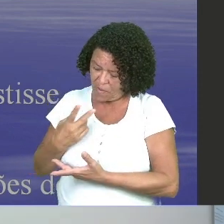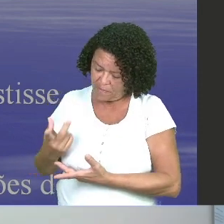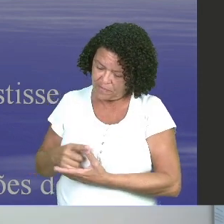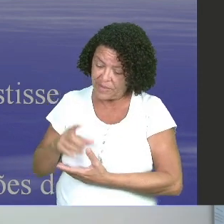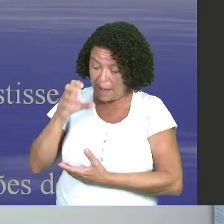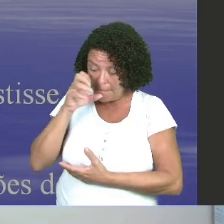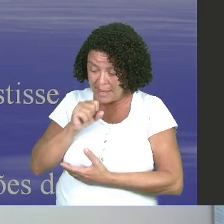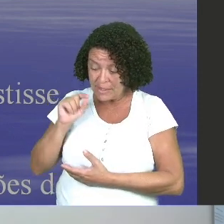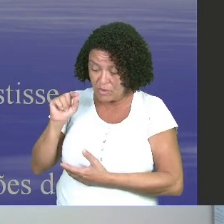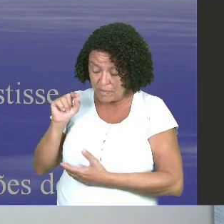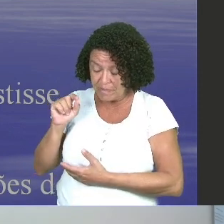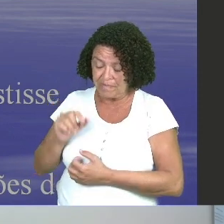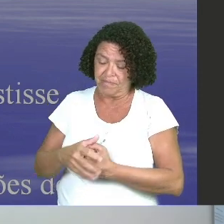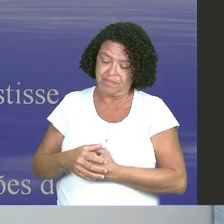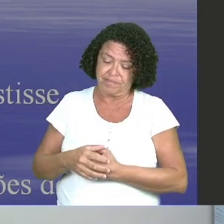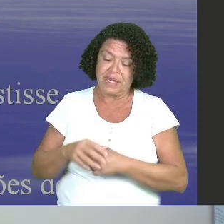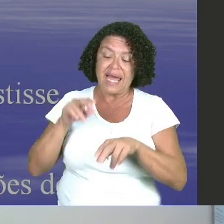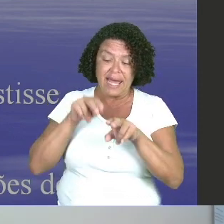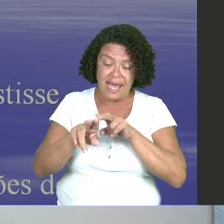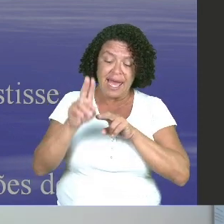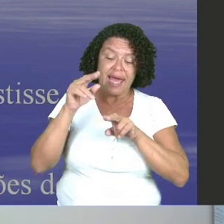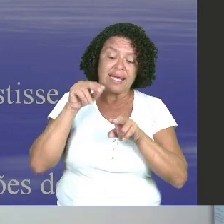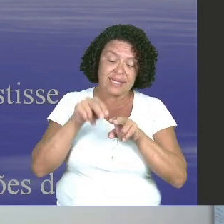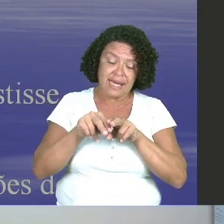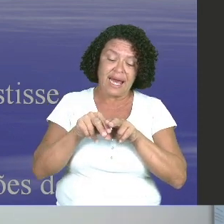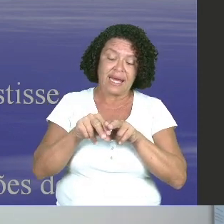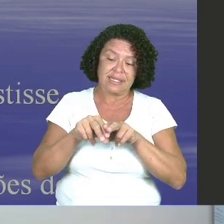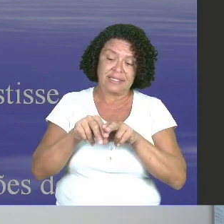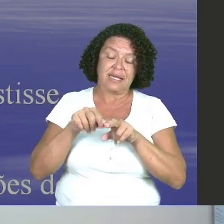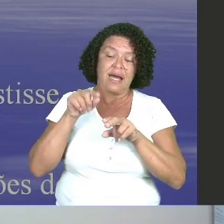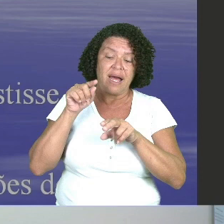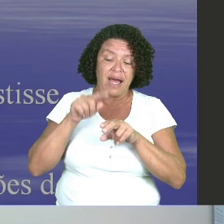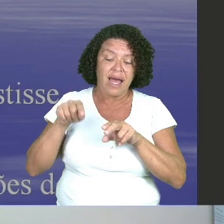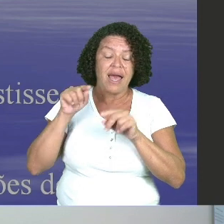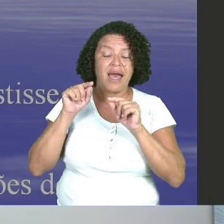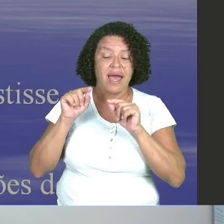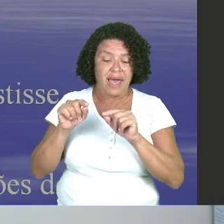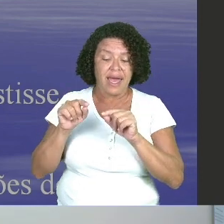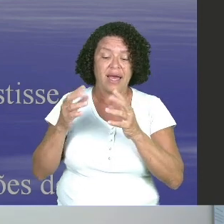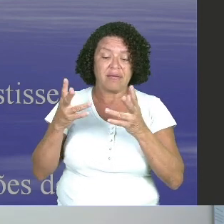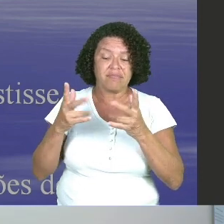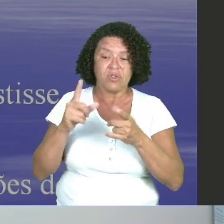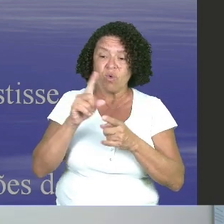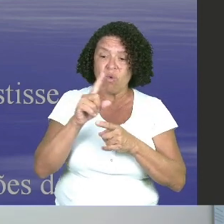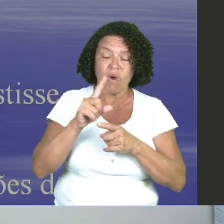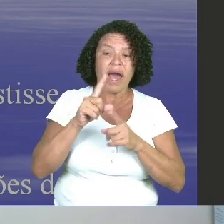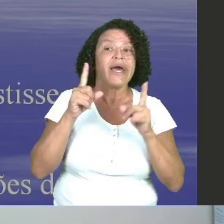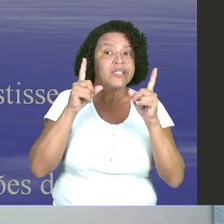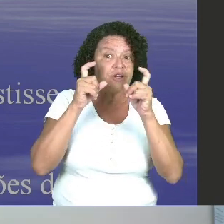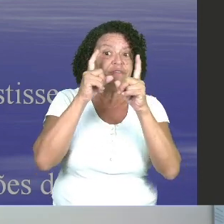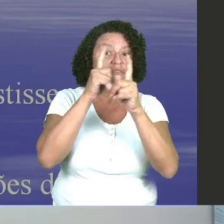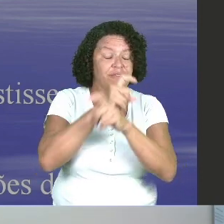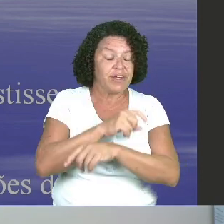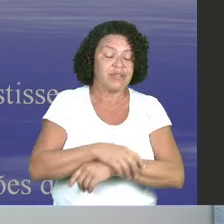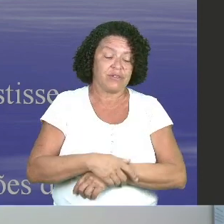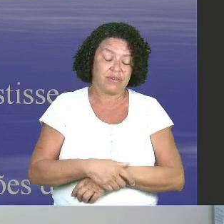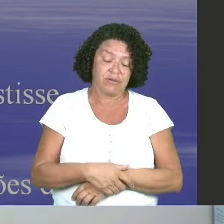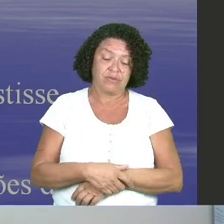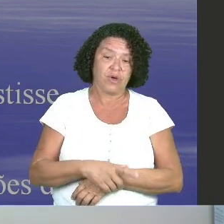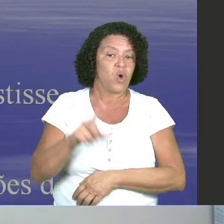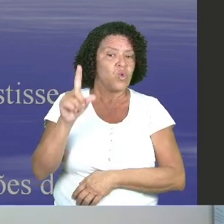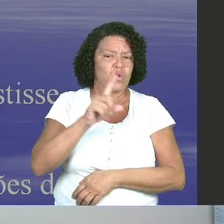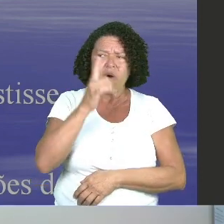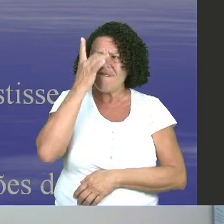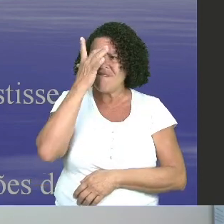uma coisa: reencarnação é algo muito nobre e algo muito difícil. Está cada vez mais difícil reencarnar